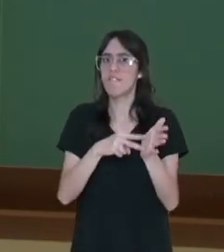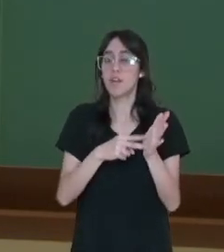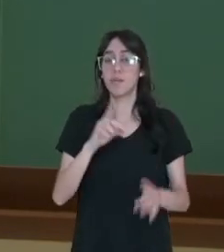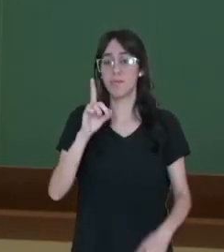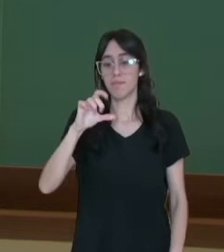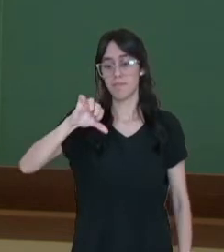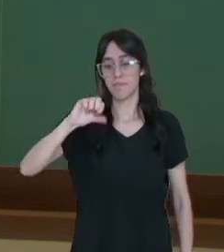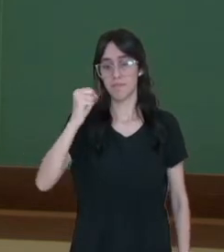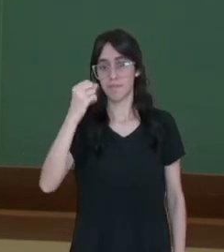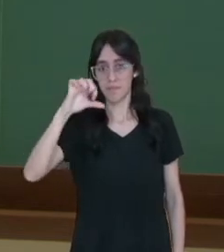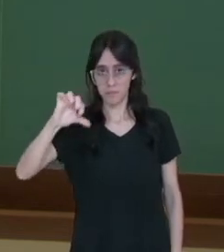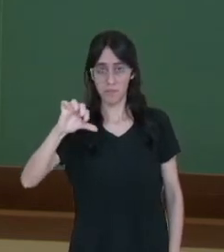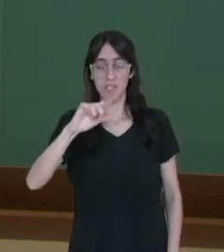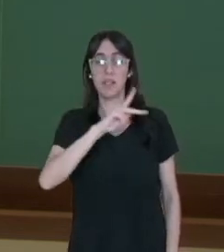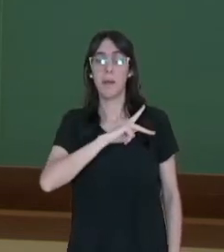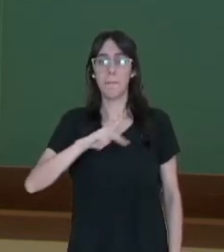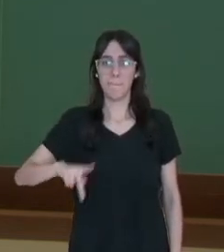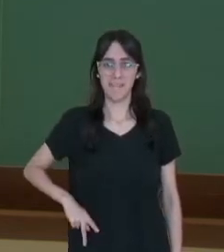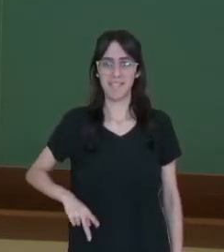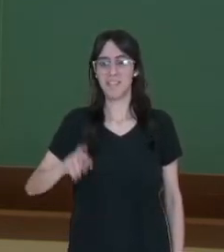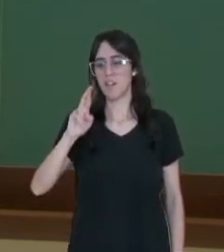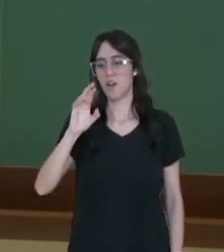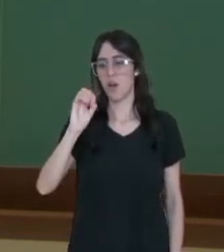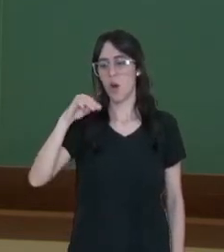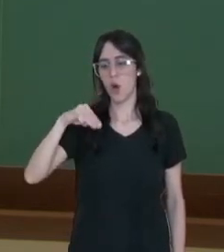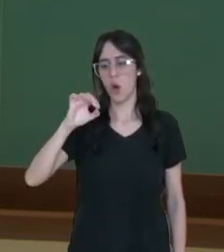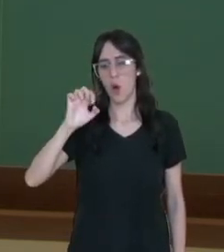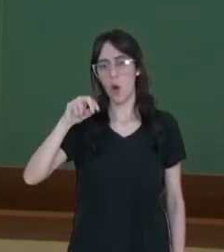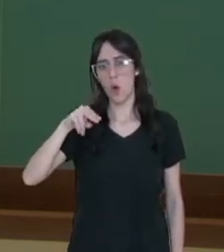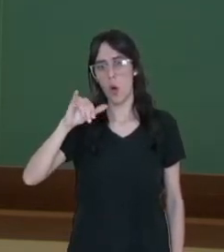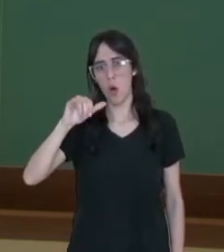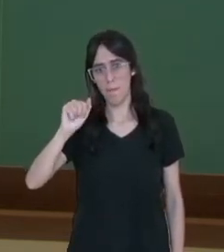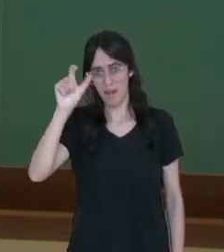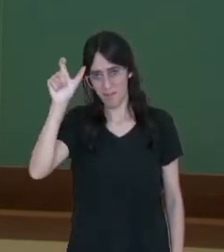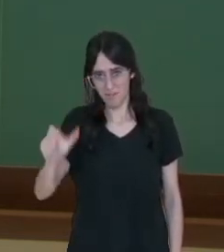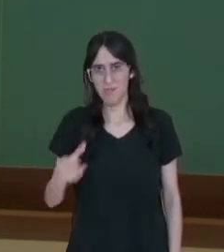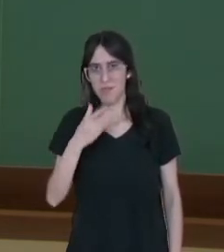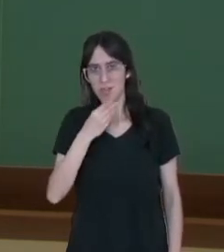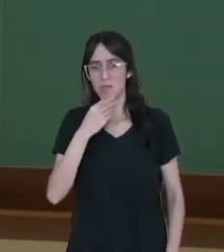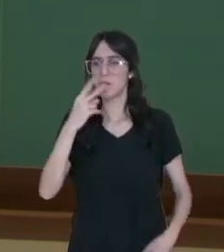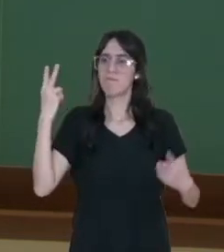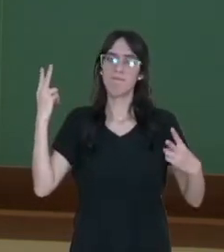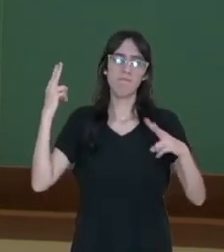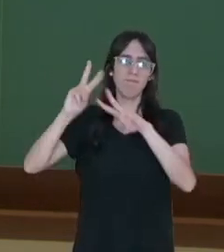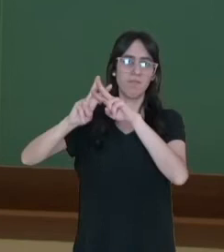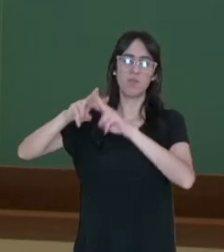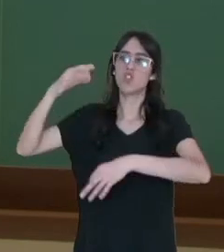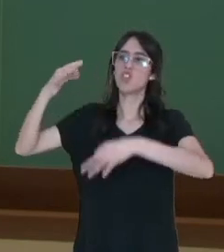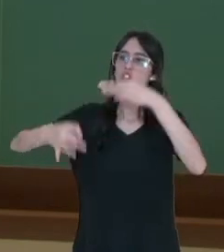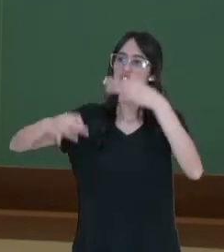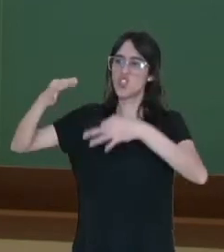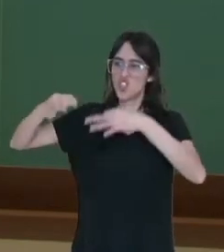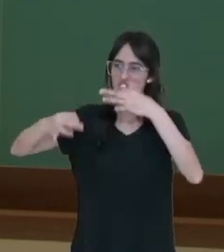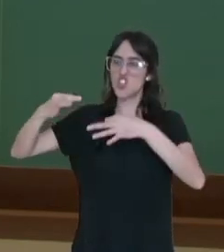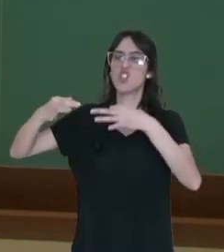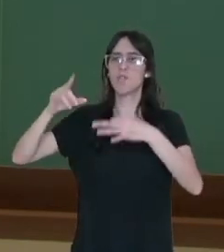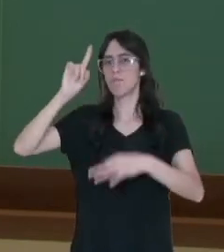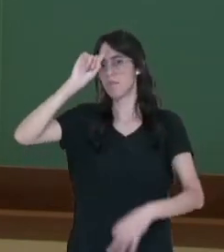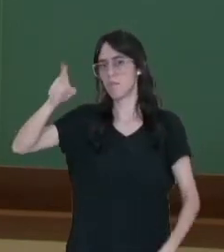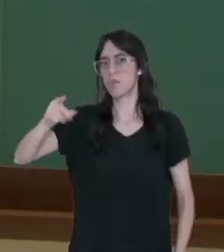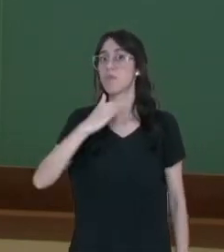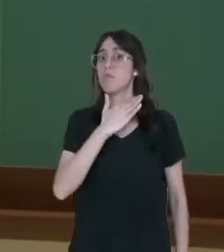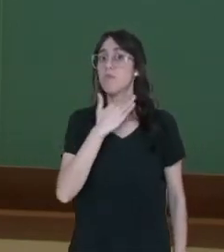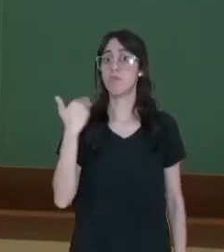1989, o então presidente da Romênia, Nicolae Ceausescu, acabou preso, julgado e